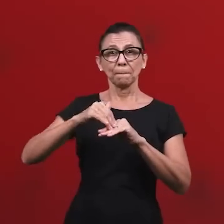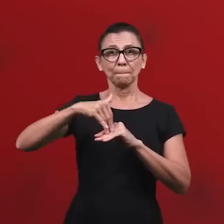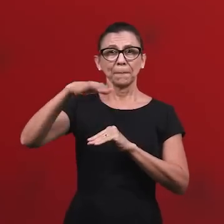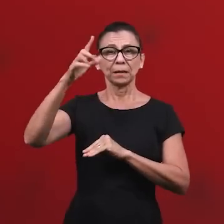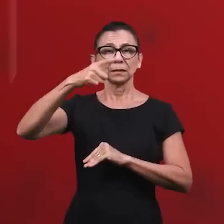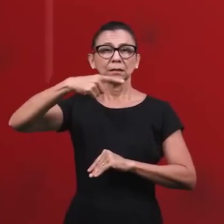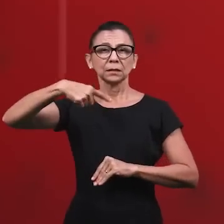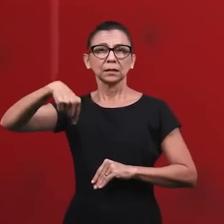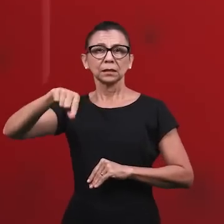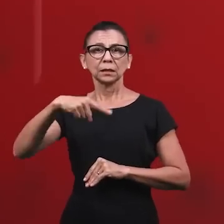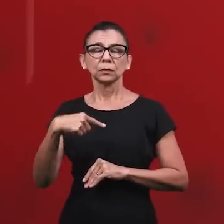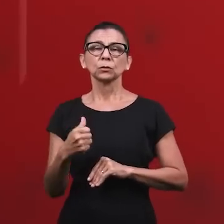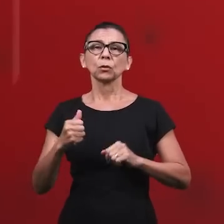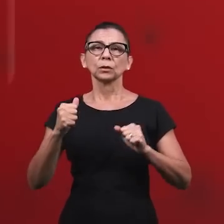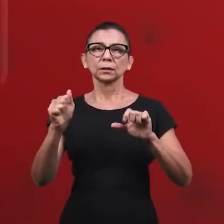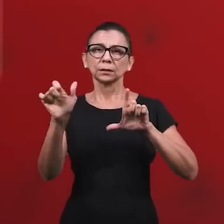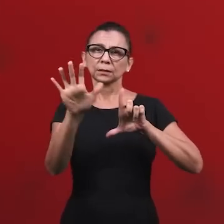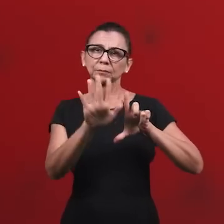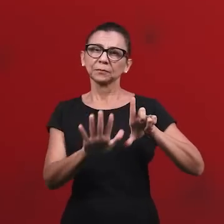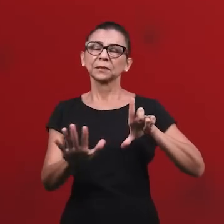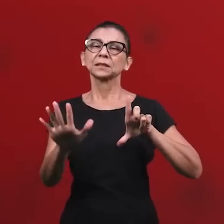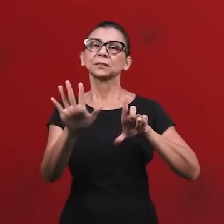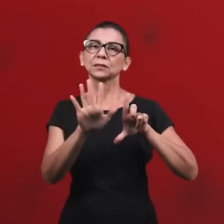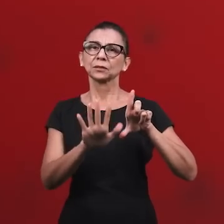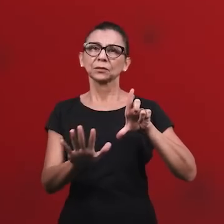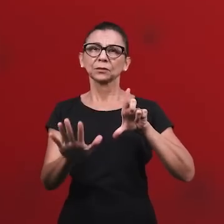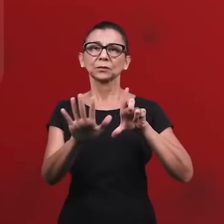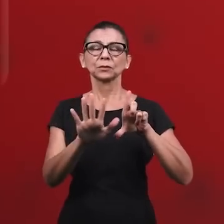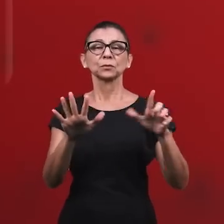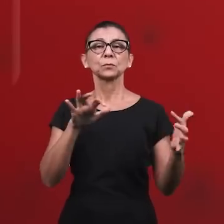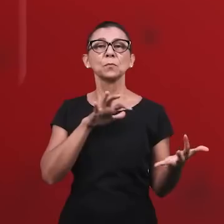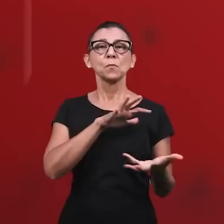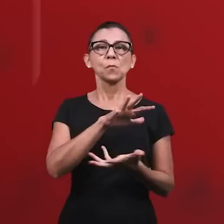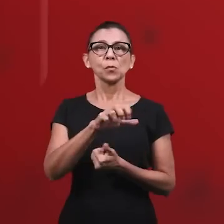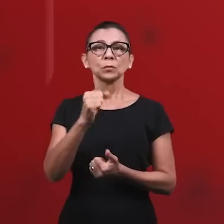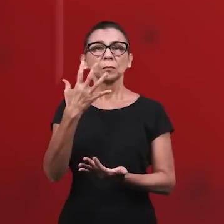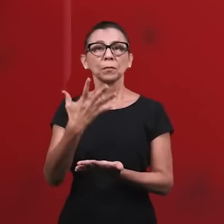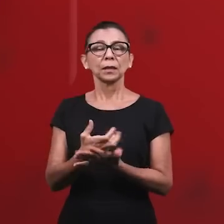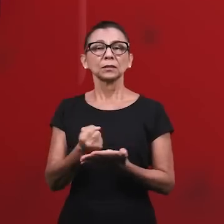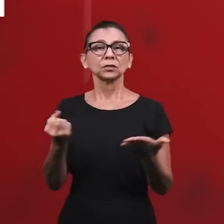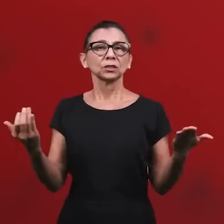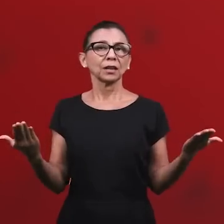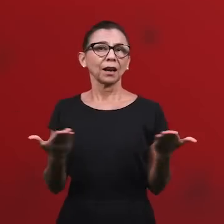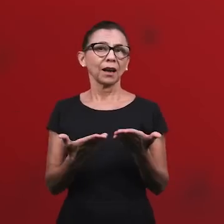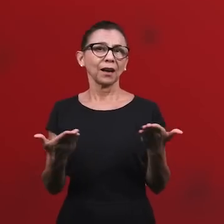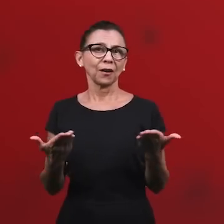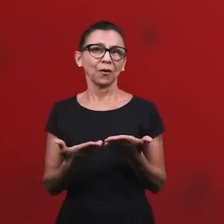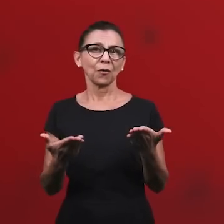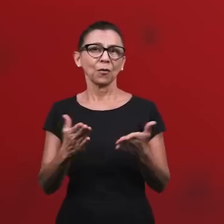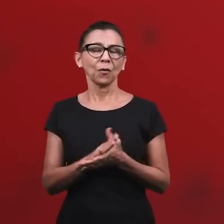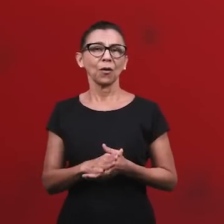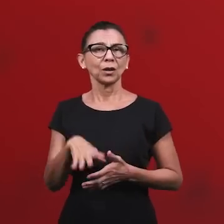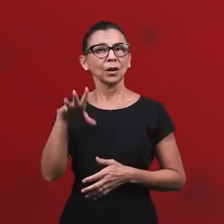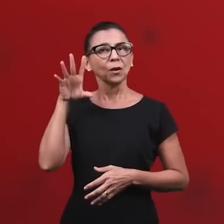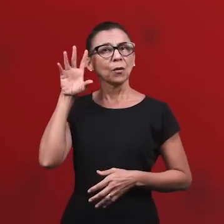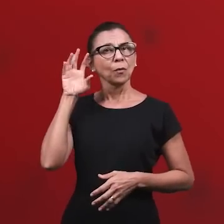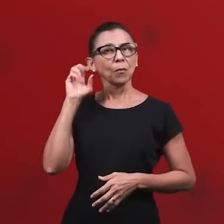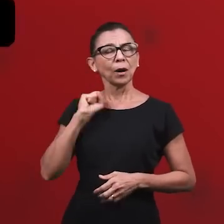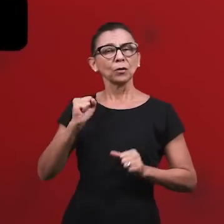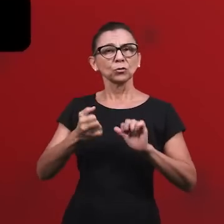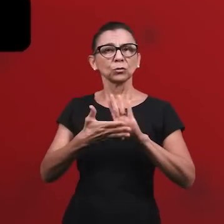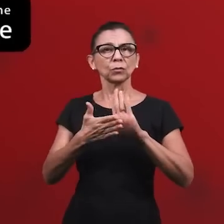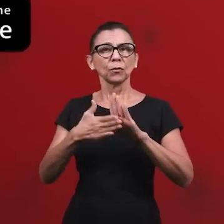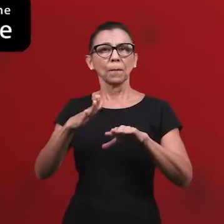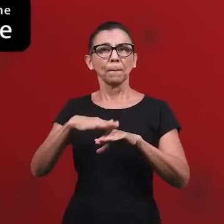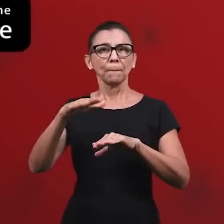todos eles estão disponíveis em todas as plataformas digitais do planeta. Baixe agora sua plataforma de áudio preferida